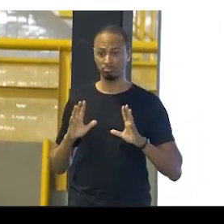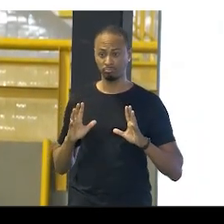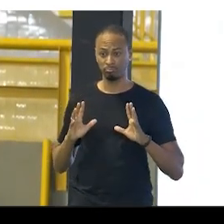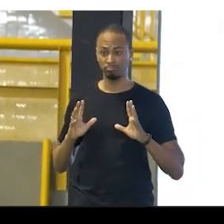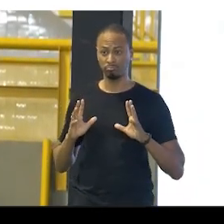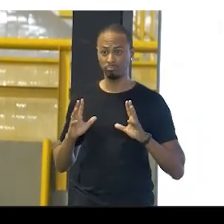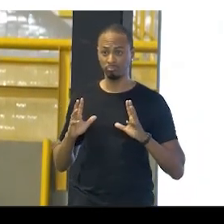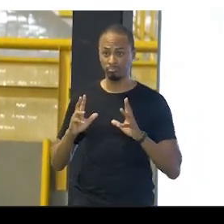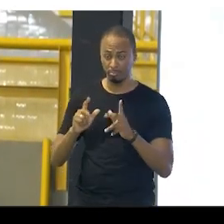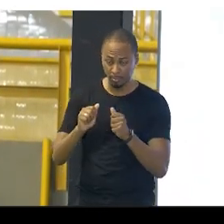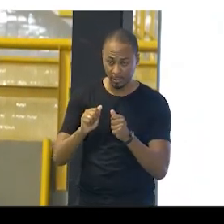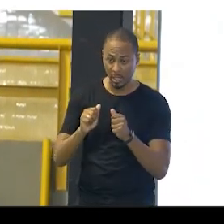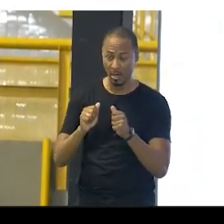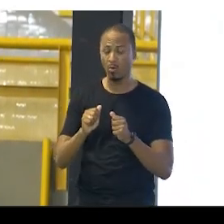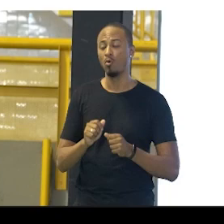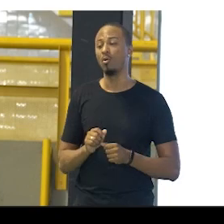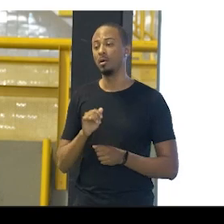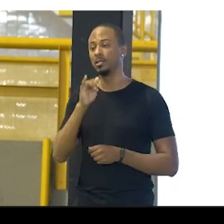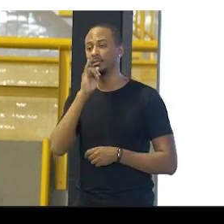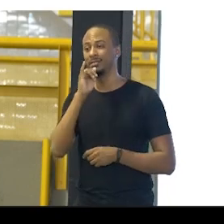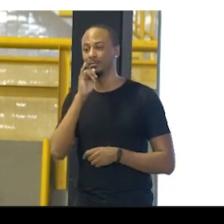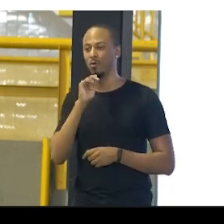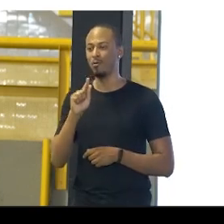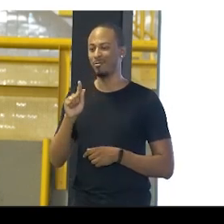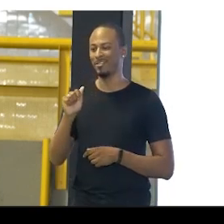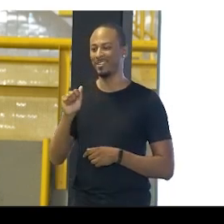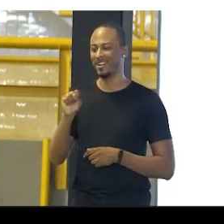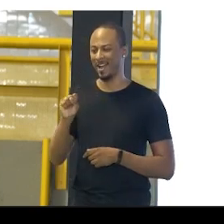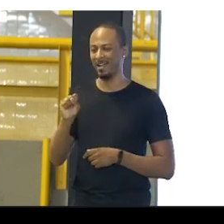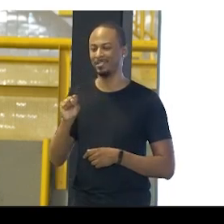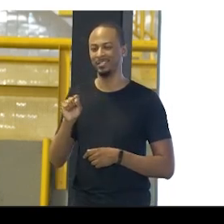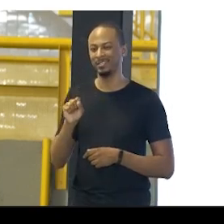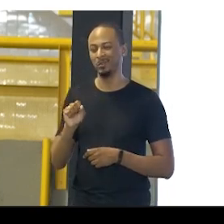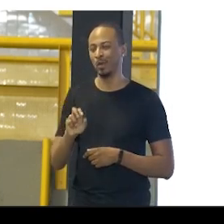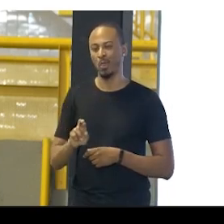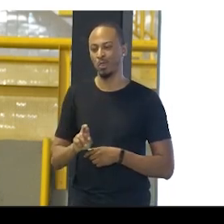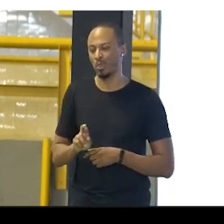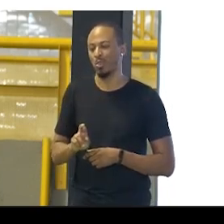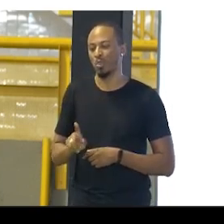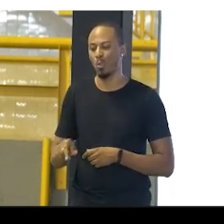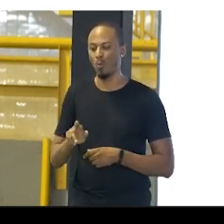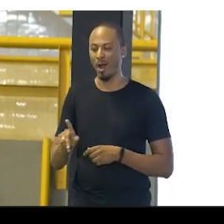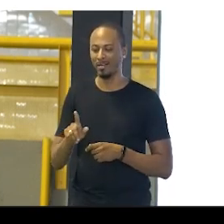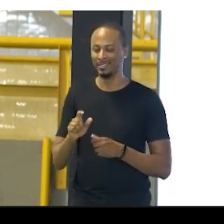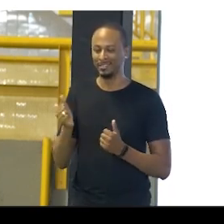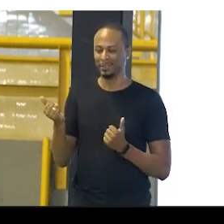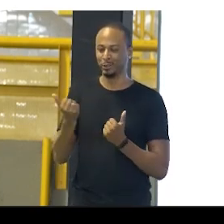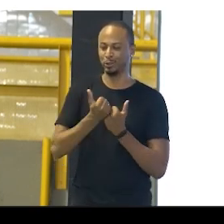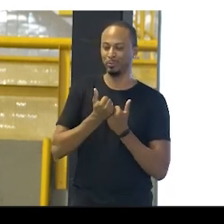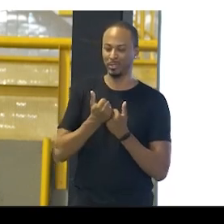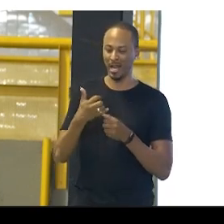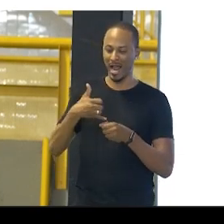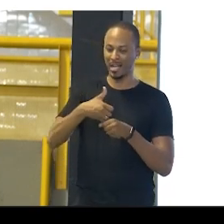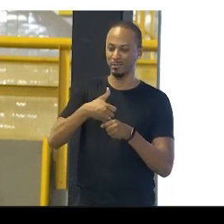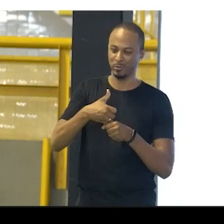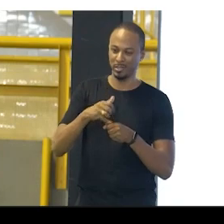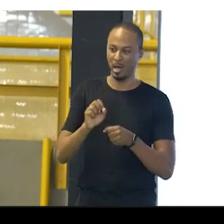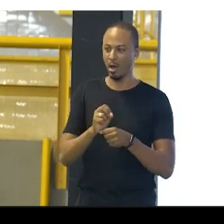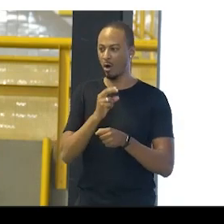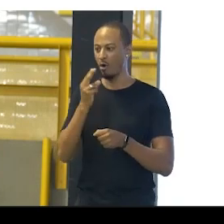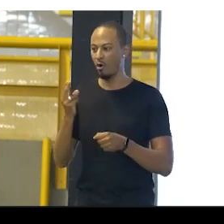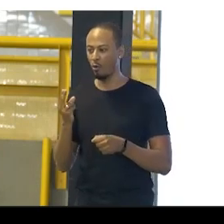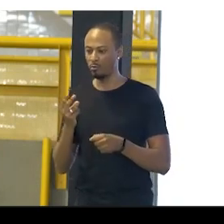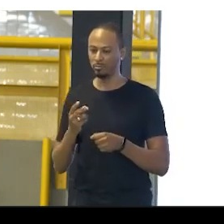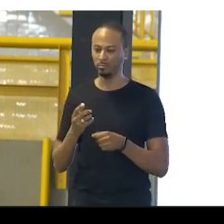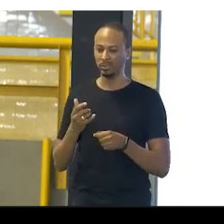para nós, o gás natural nunca foi uma solução para substituir petróleo, para substituir a gasolina. Por quê, professor? Porque o